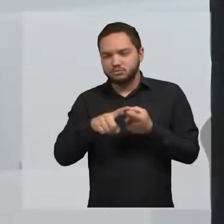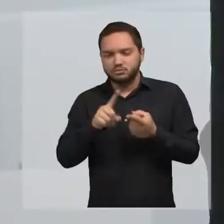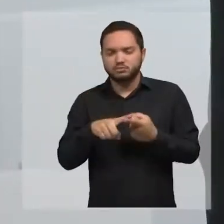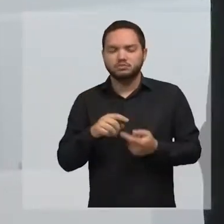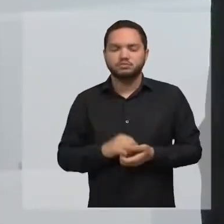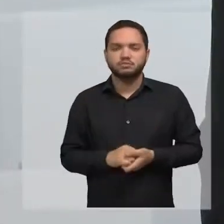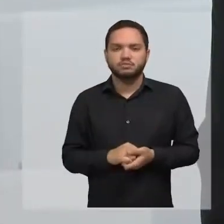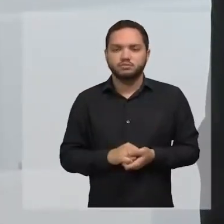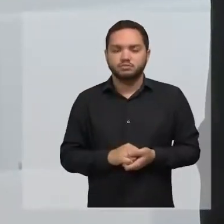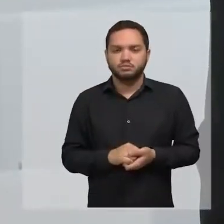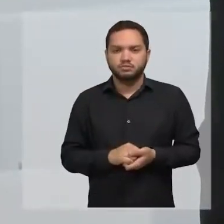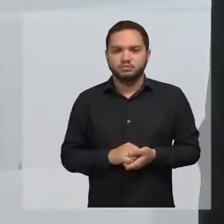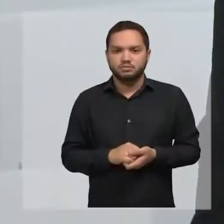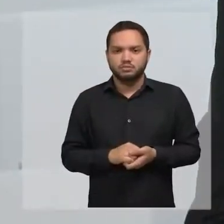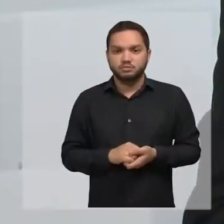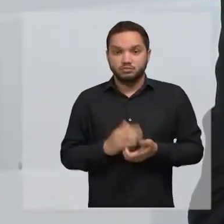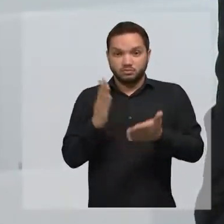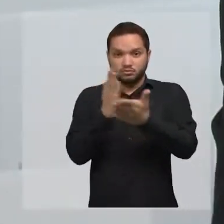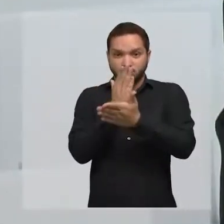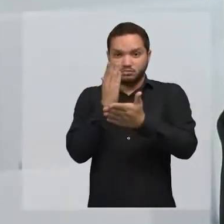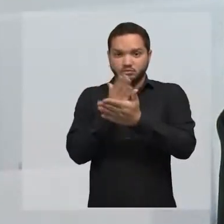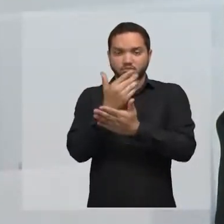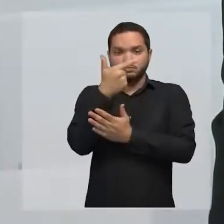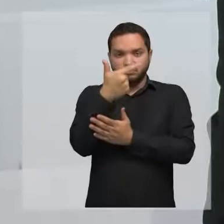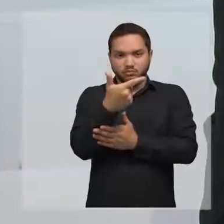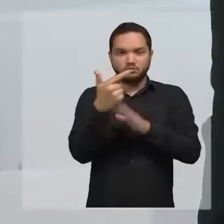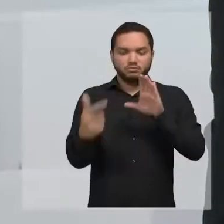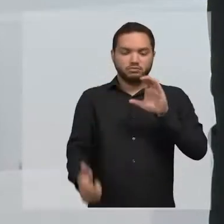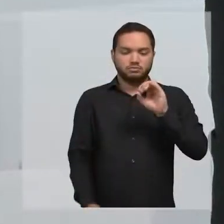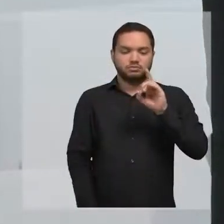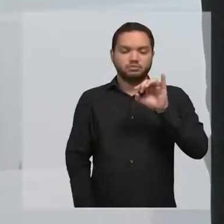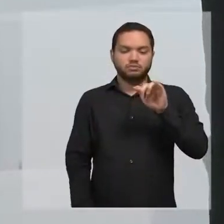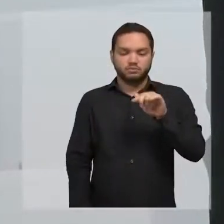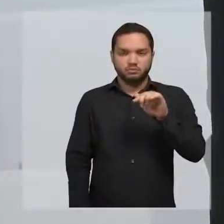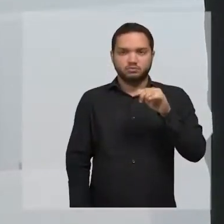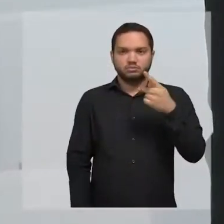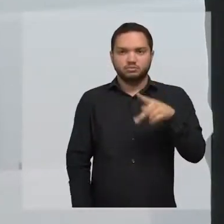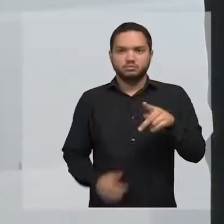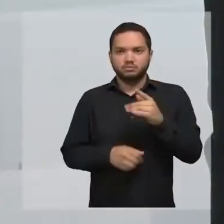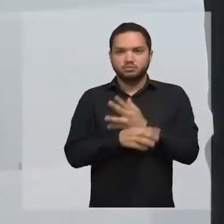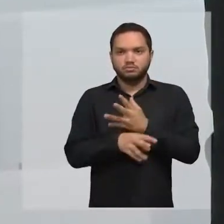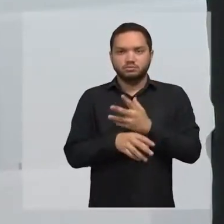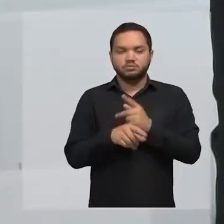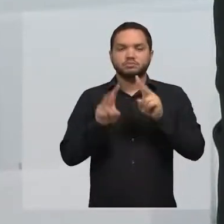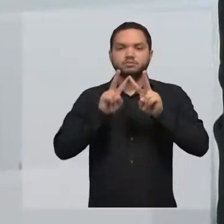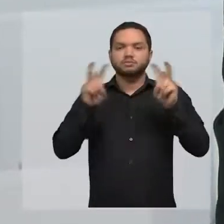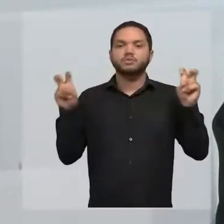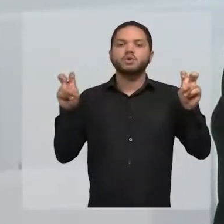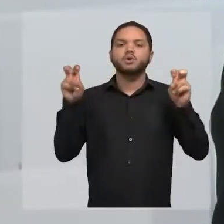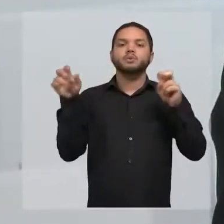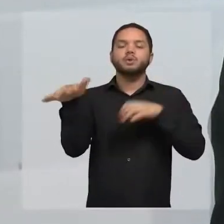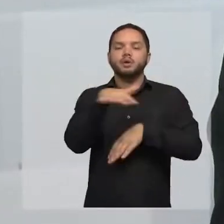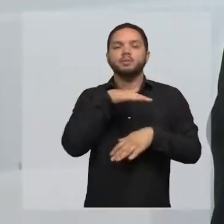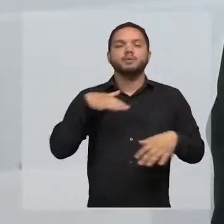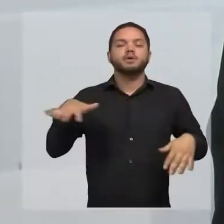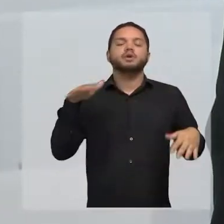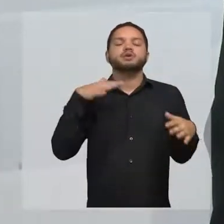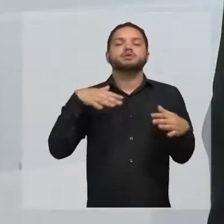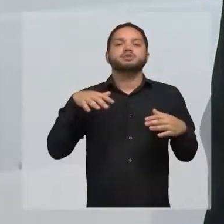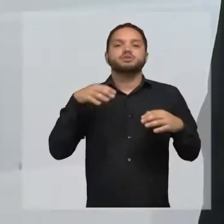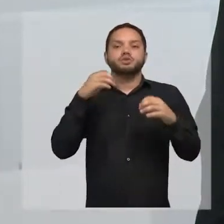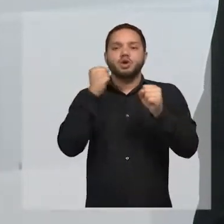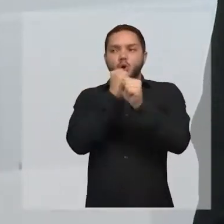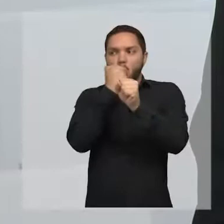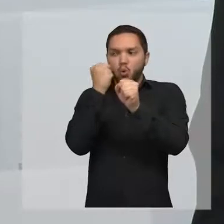Ferreira Barbosa. O livro 2 do Código da Cidade trata sobre o ambiente construído,